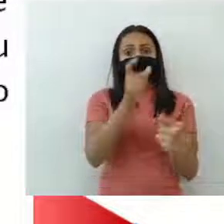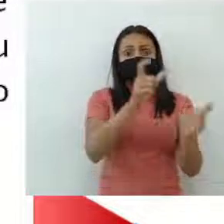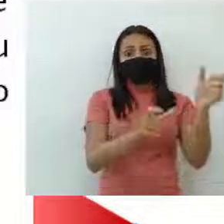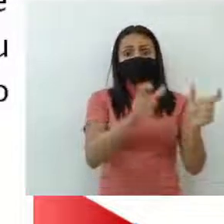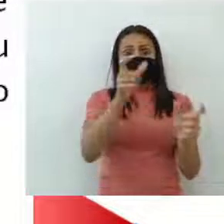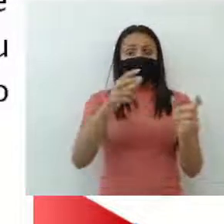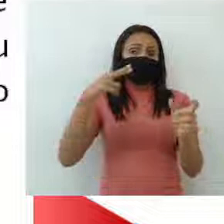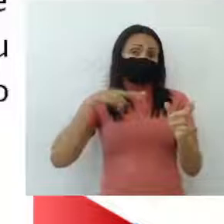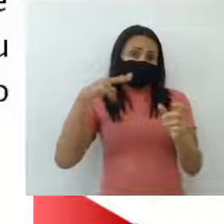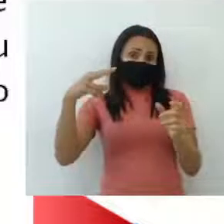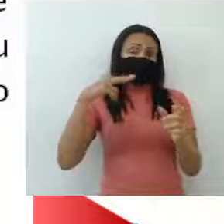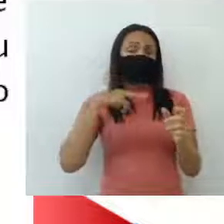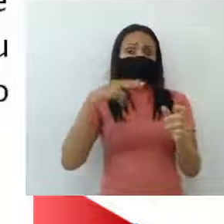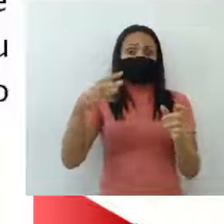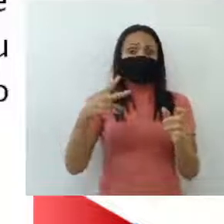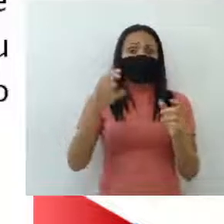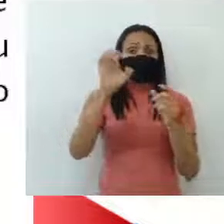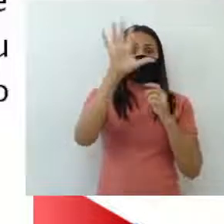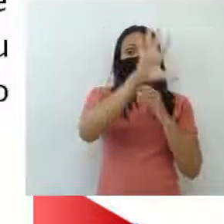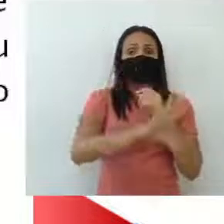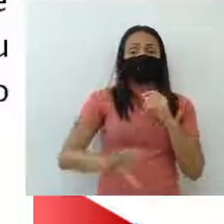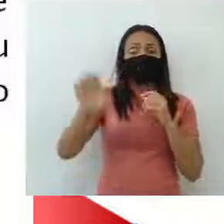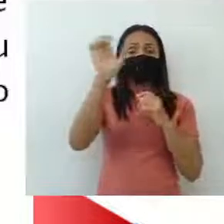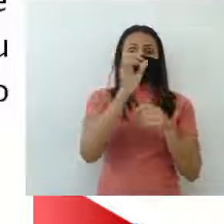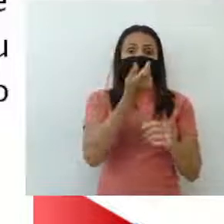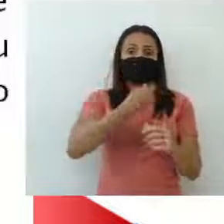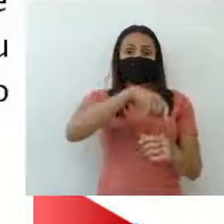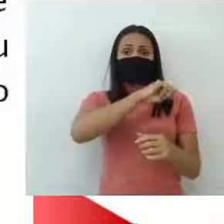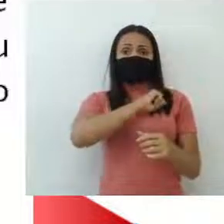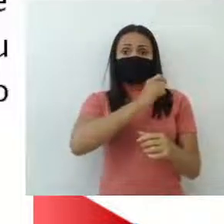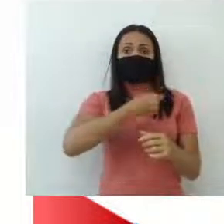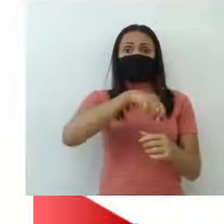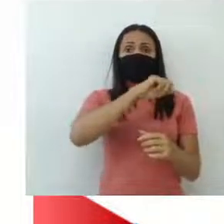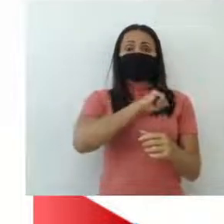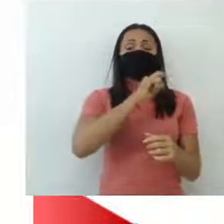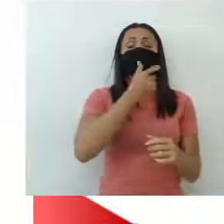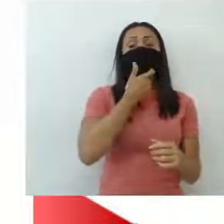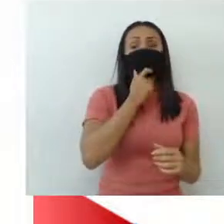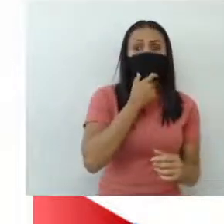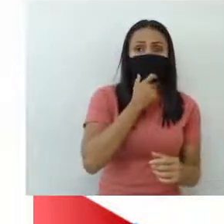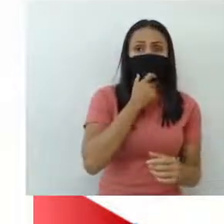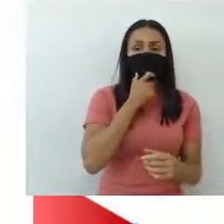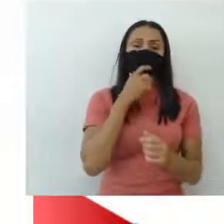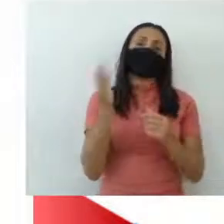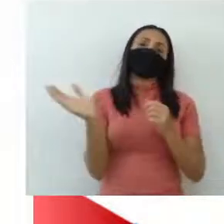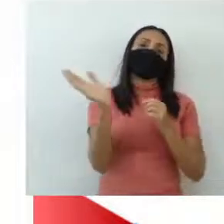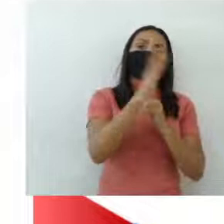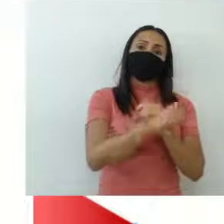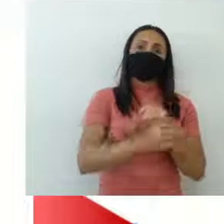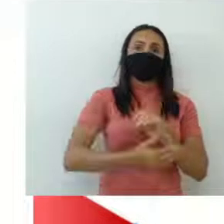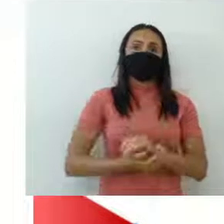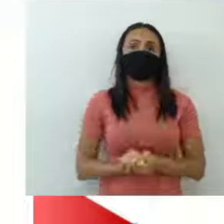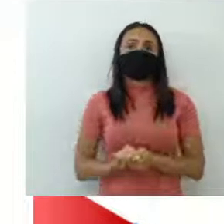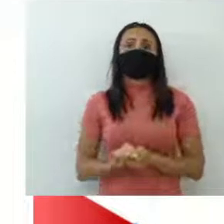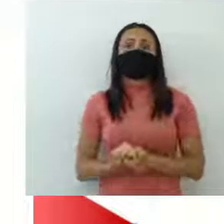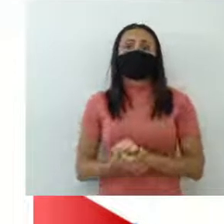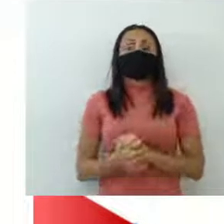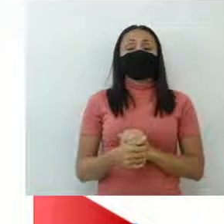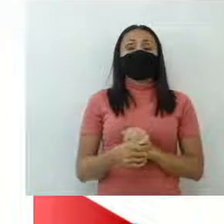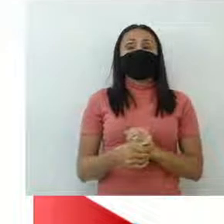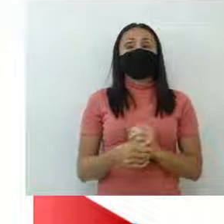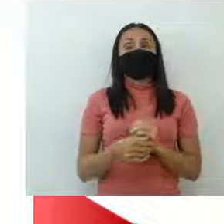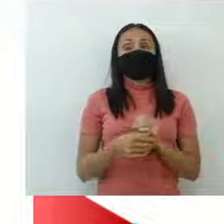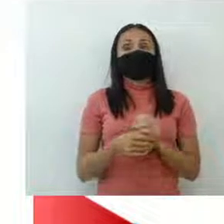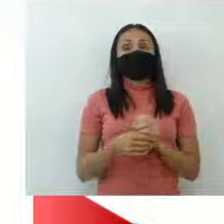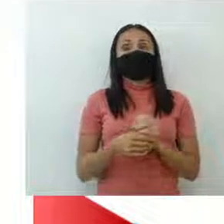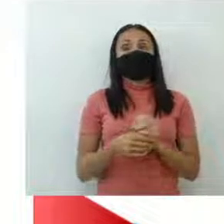pelos europeus, espanhóis, não é isso? E pelos ingleses. Então, vamos lá. Então, vocês vão ter aí um pouco, apesar de